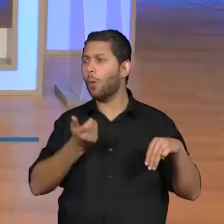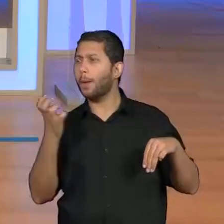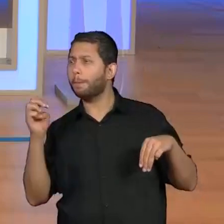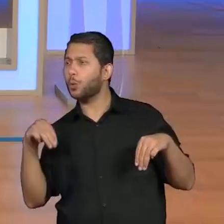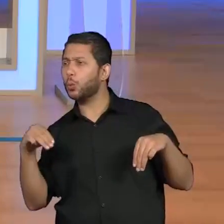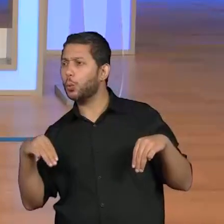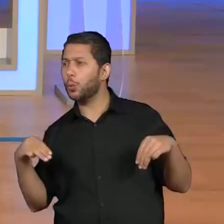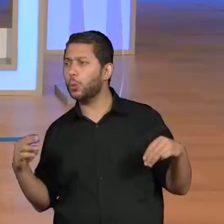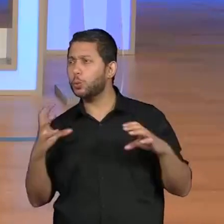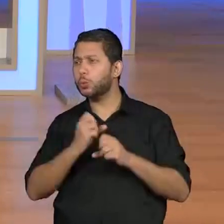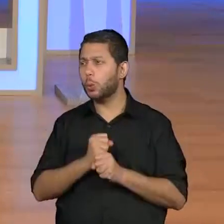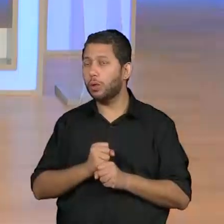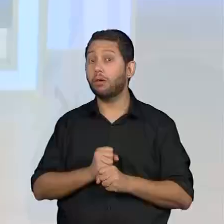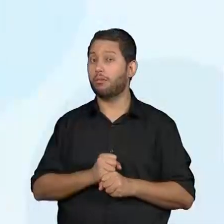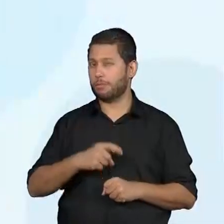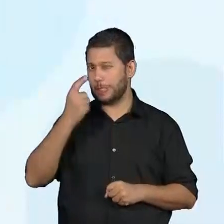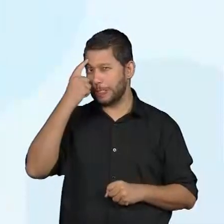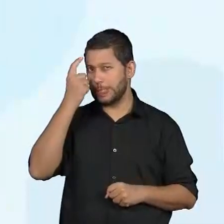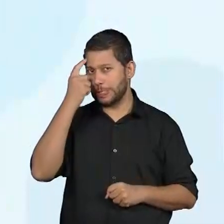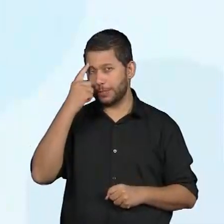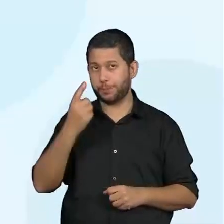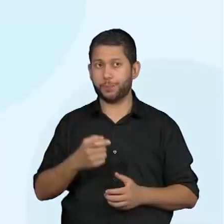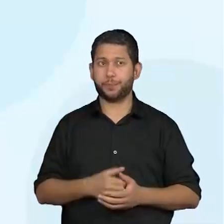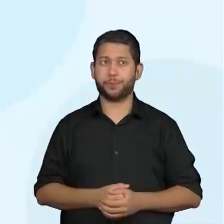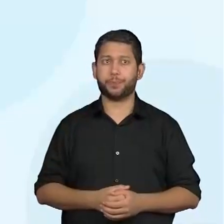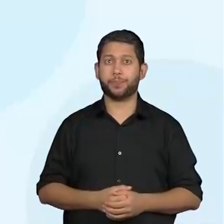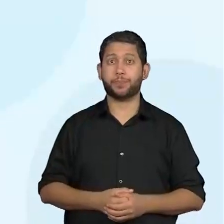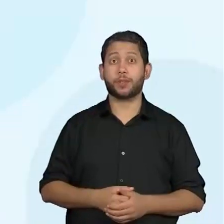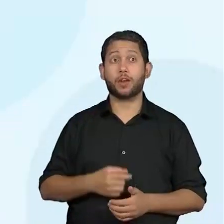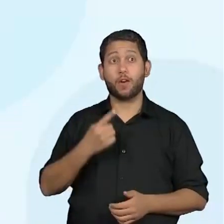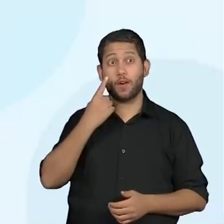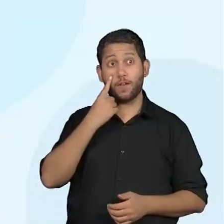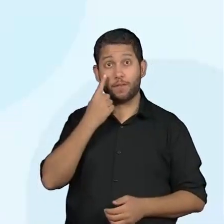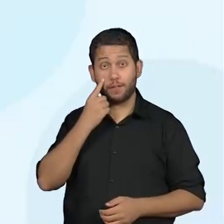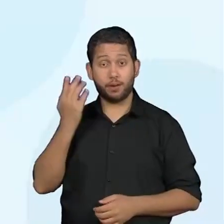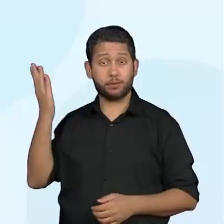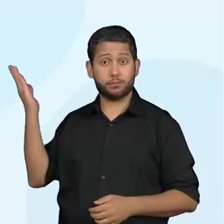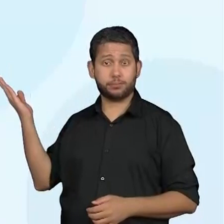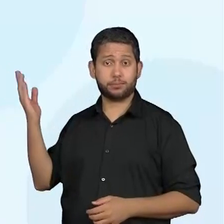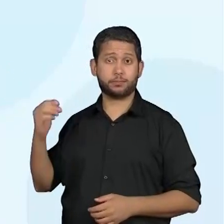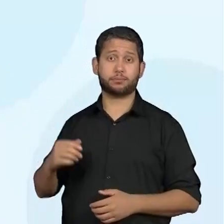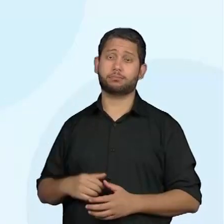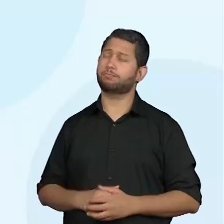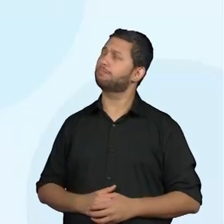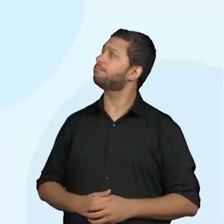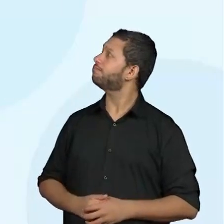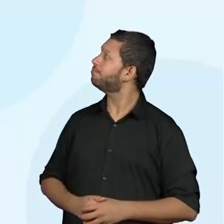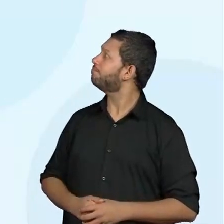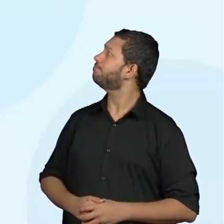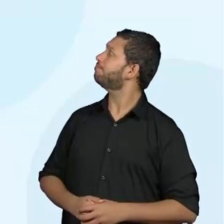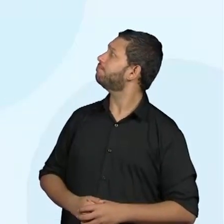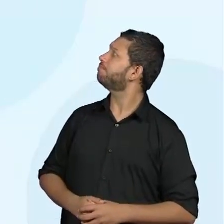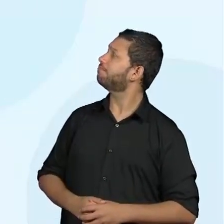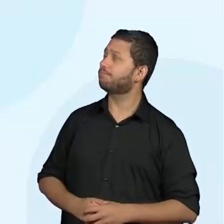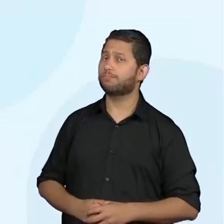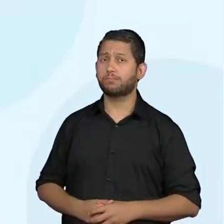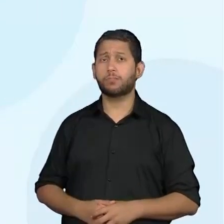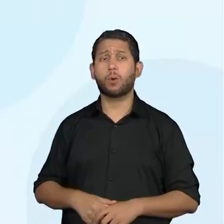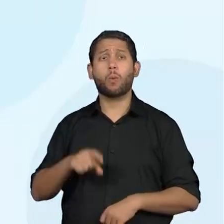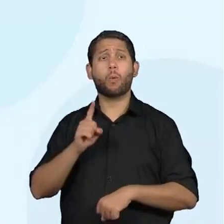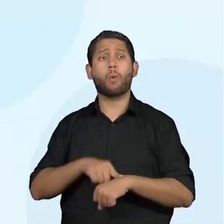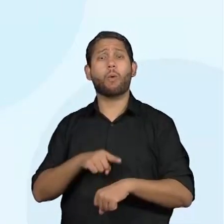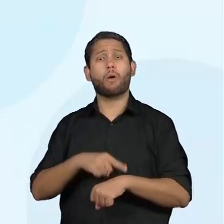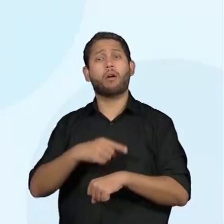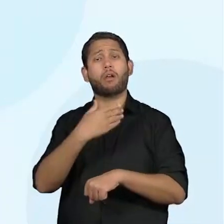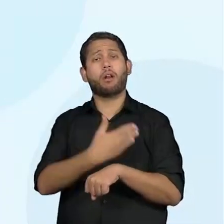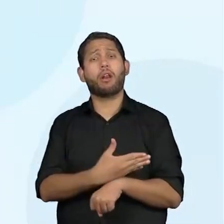quero que vocês me ajudem a resolver aqui um problema que a gente tem, que é anotar